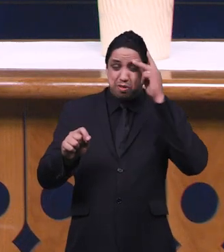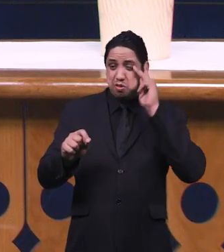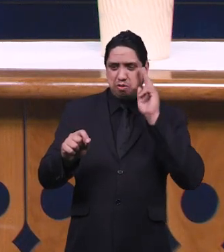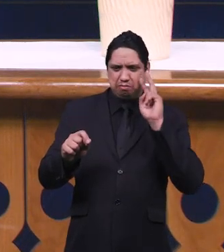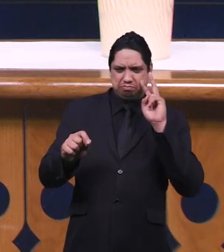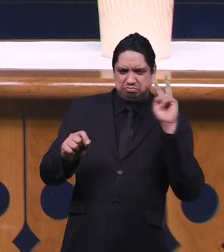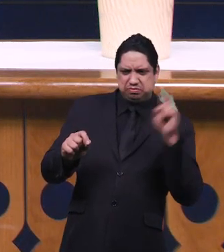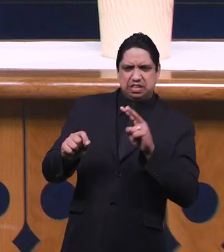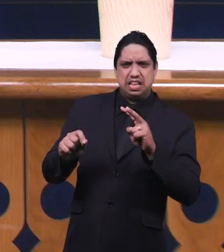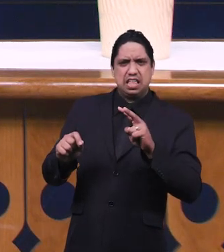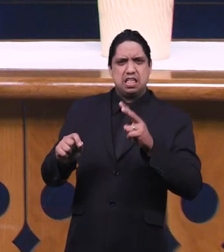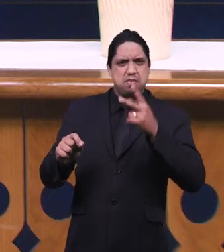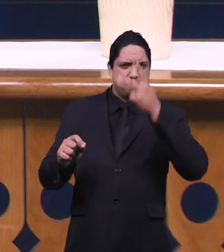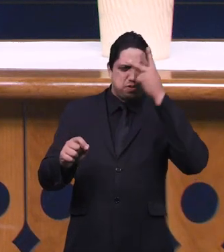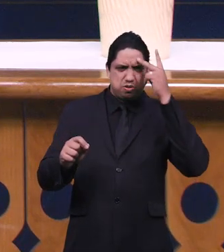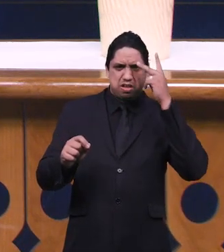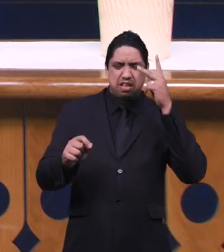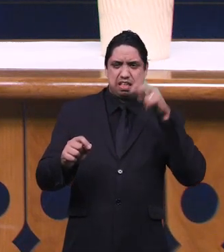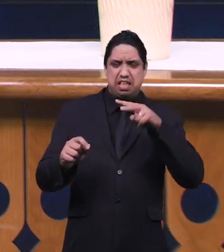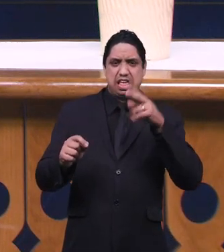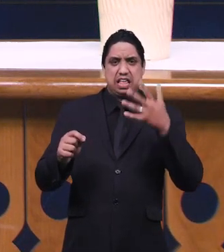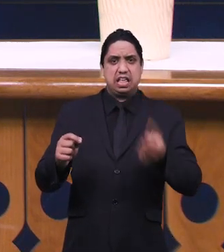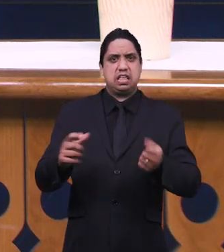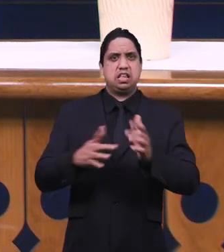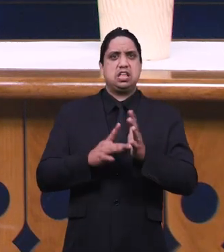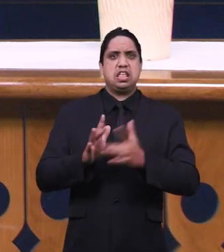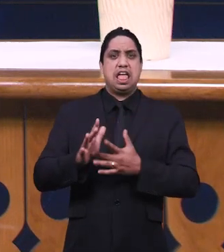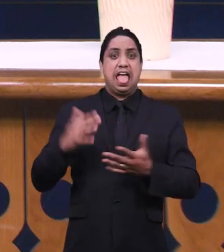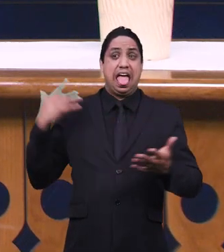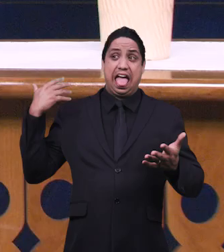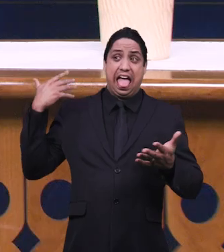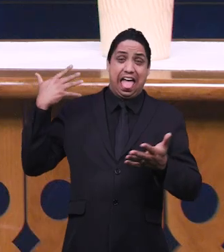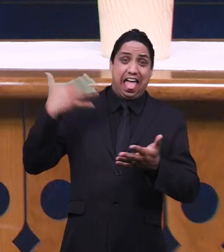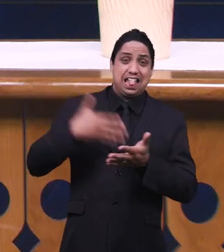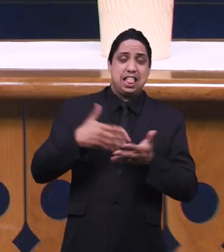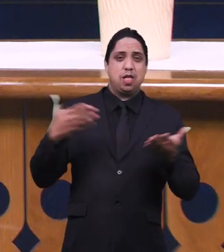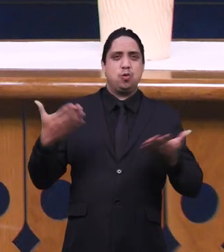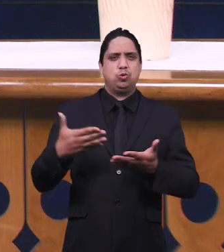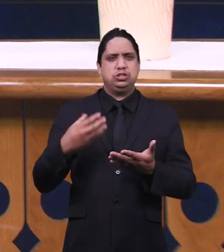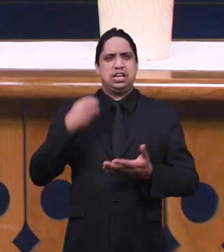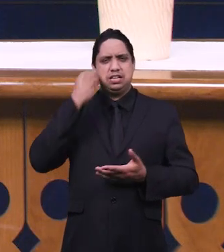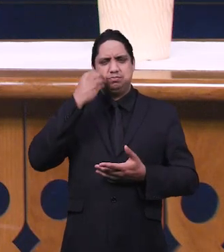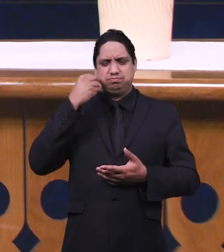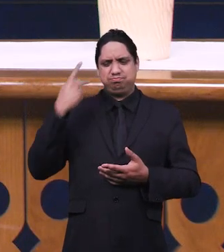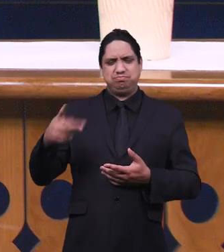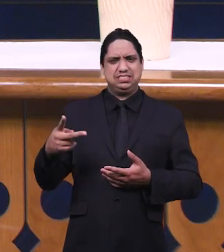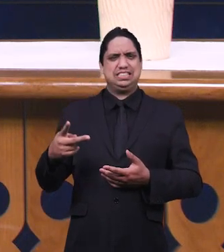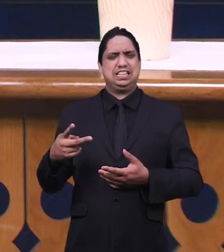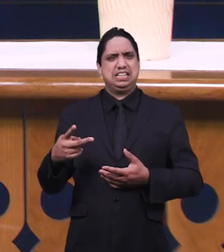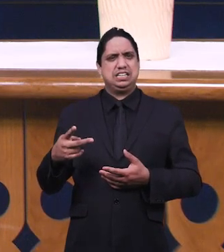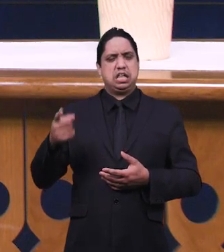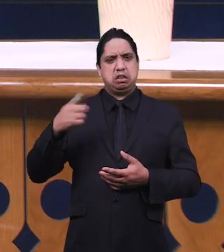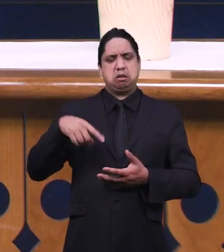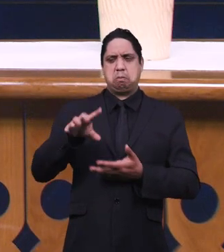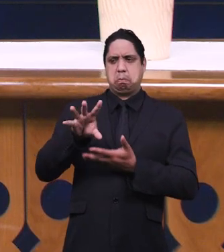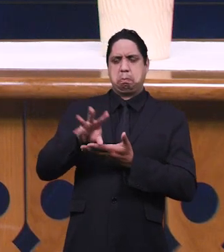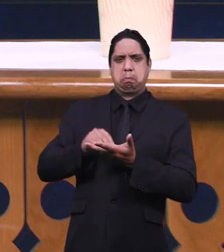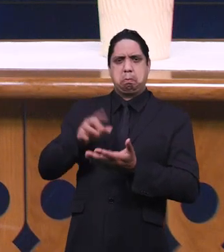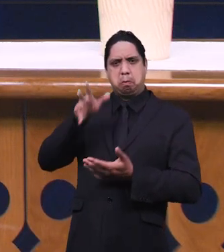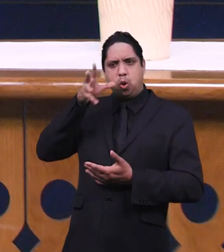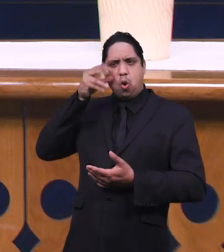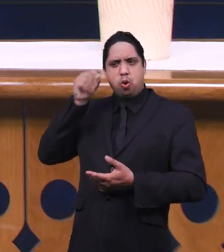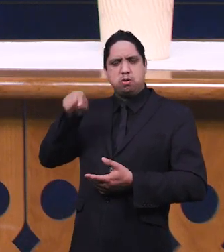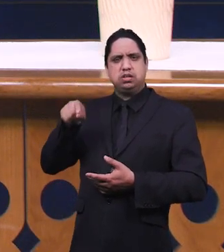reverberou no mundo todo, porque não só naquela época, mas até nós chega hoje a grande experiência dessa igreja,